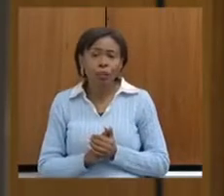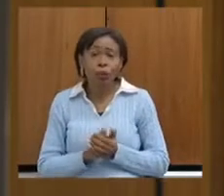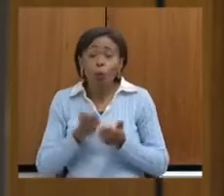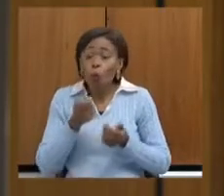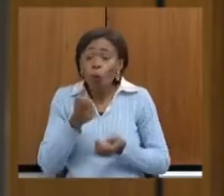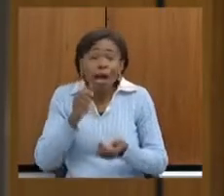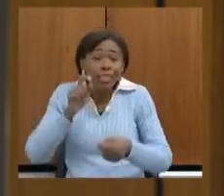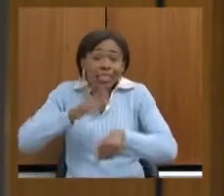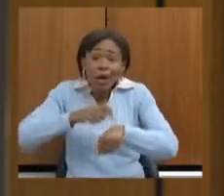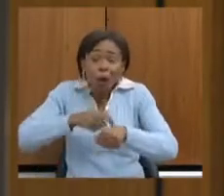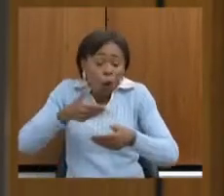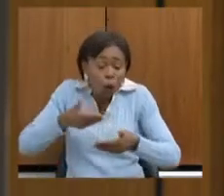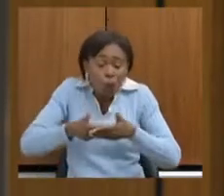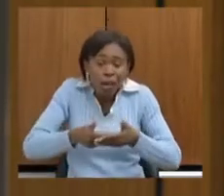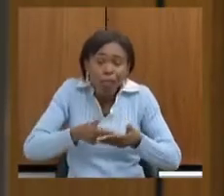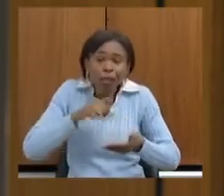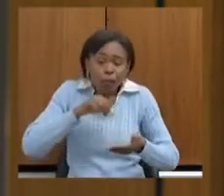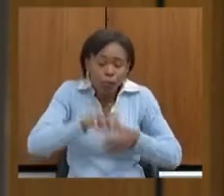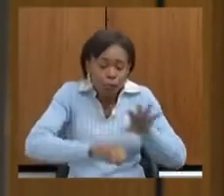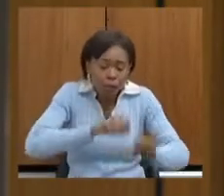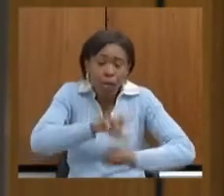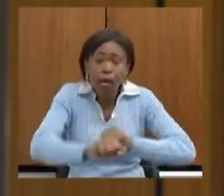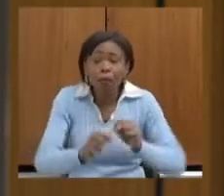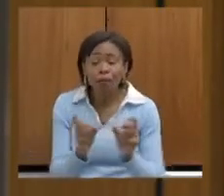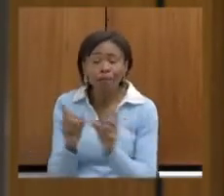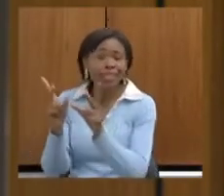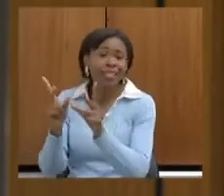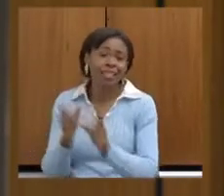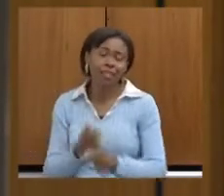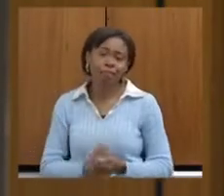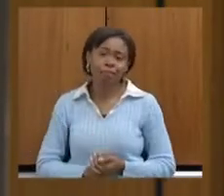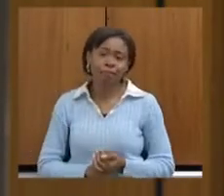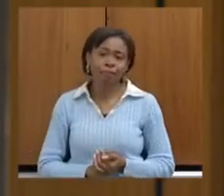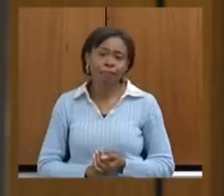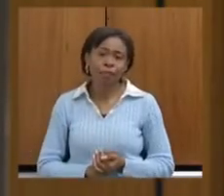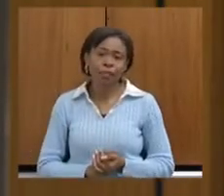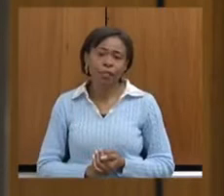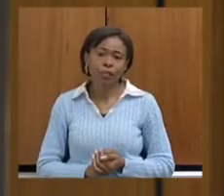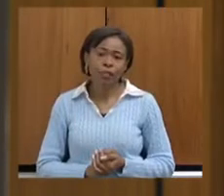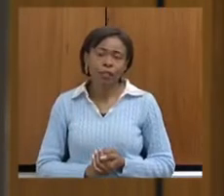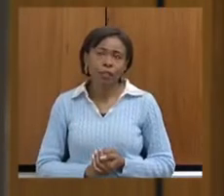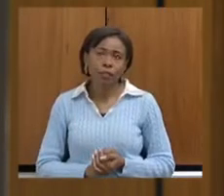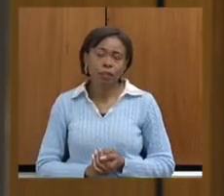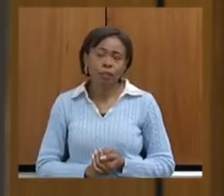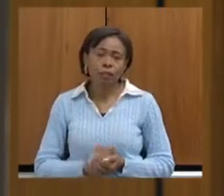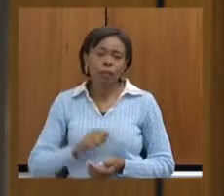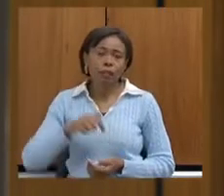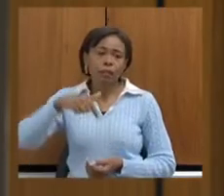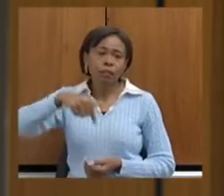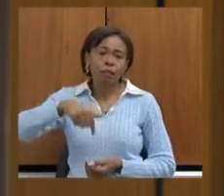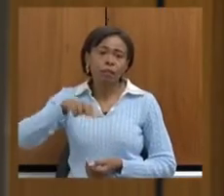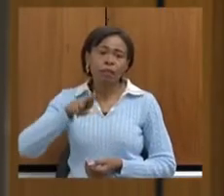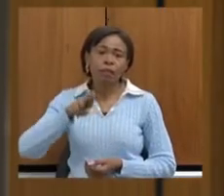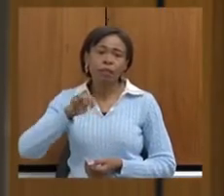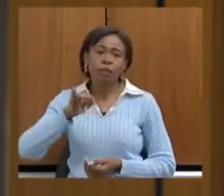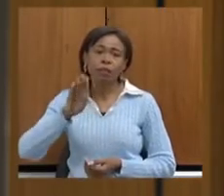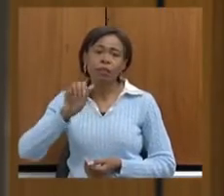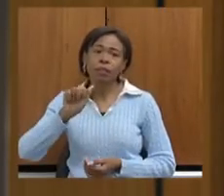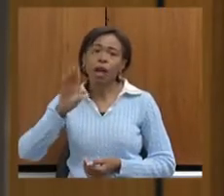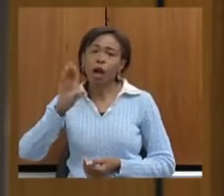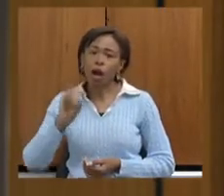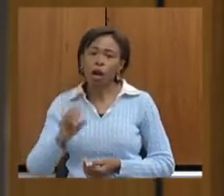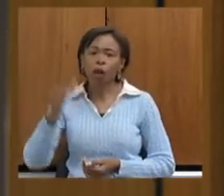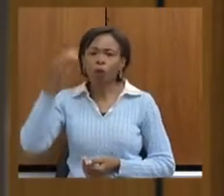hora de eu colher para vender estava ali colhendo quiabo e abobrinha e vendendo para